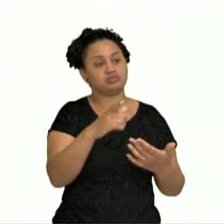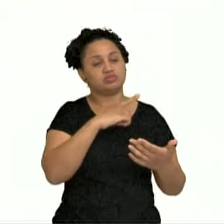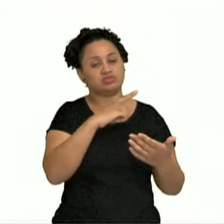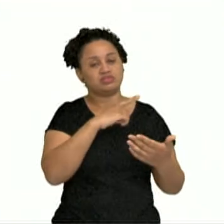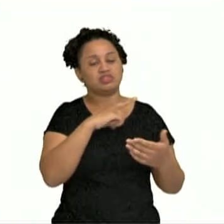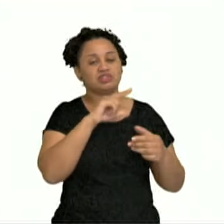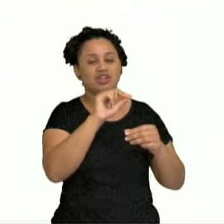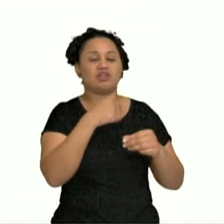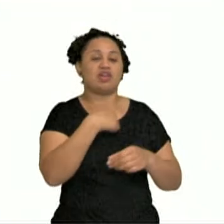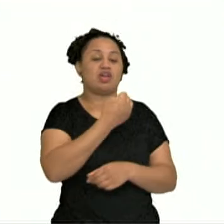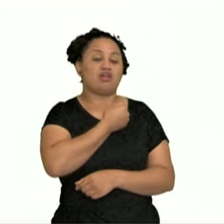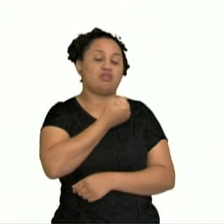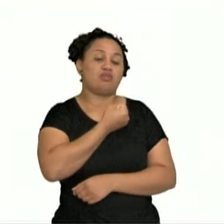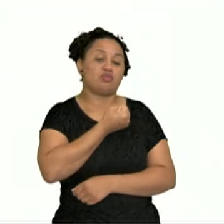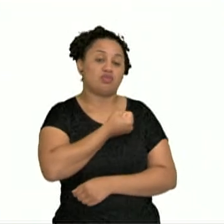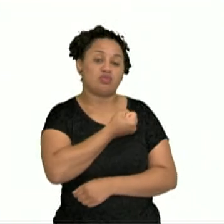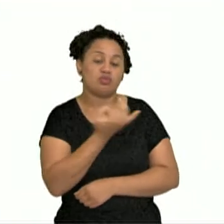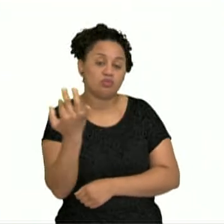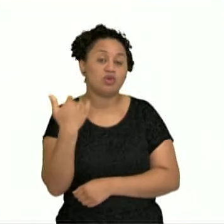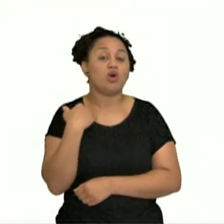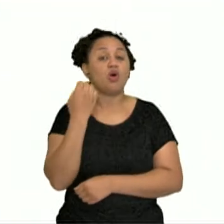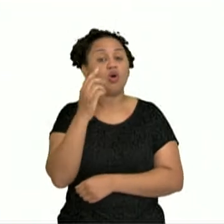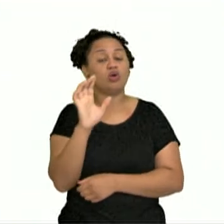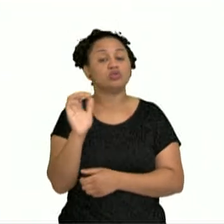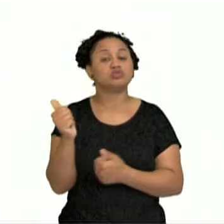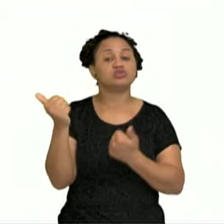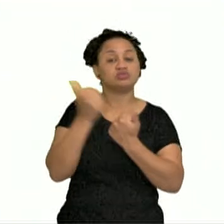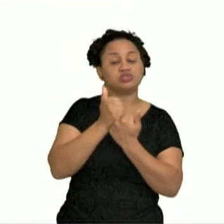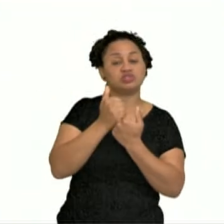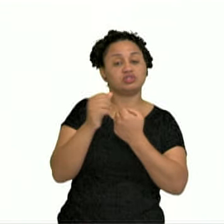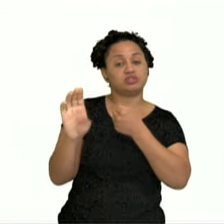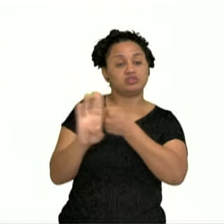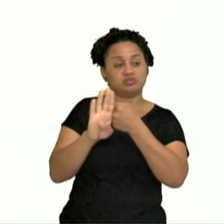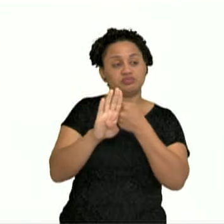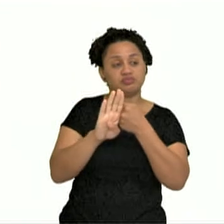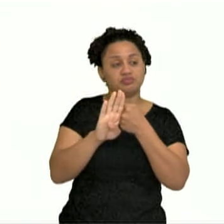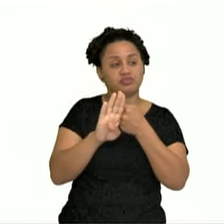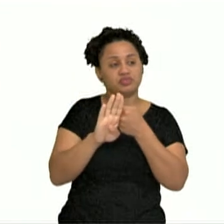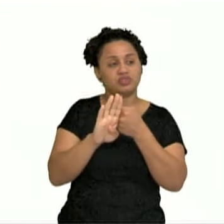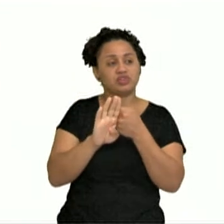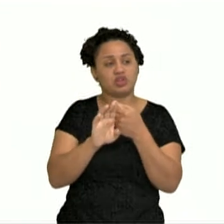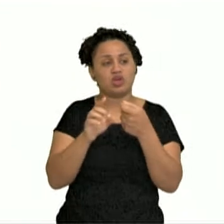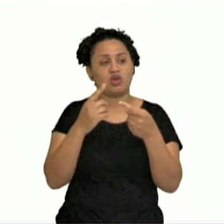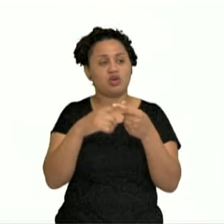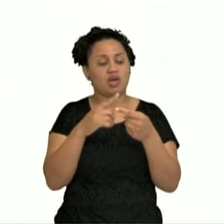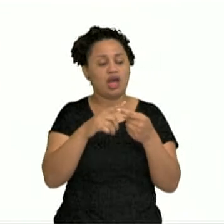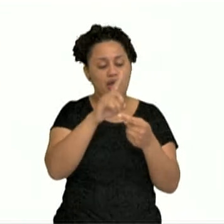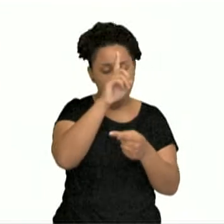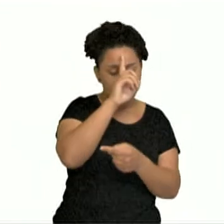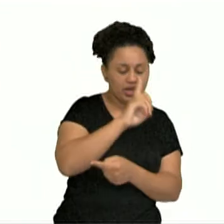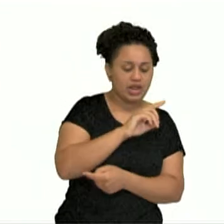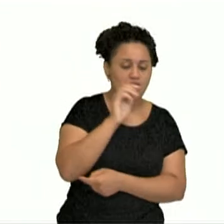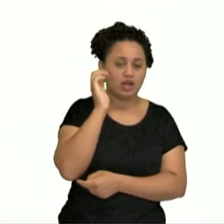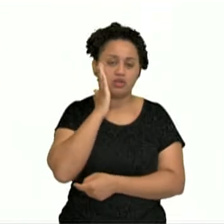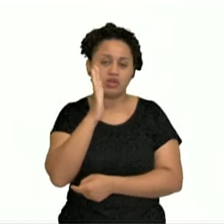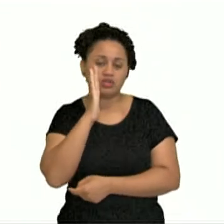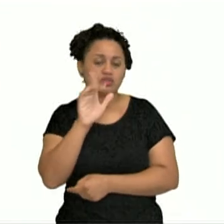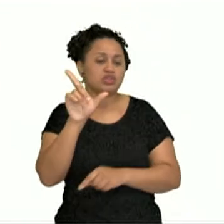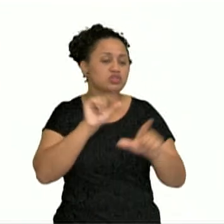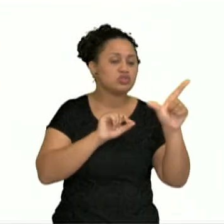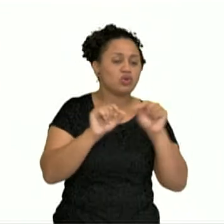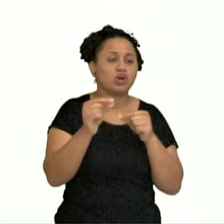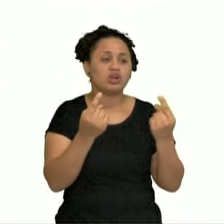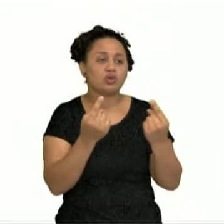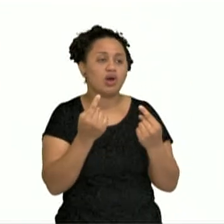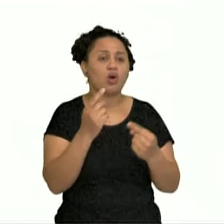apresentando como numeral ou substituindo um substantivo. Olha o exemplo. Por que entre o amarelo e o azul prefere um ao outro? Nesse caso eu